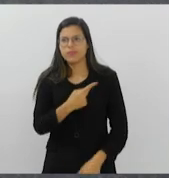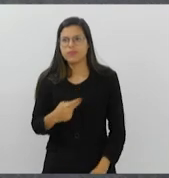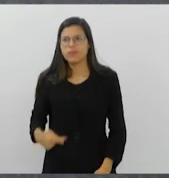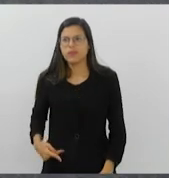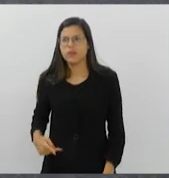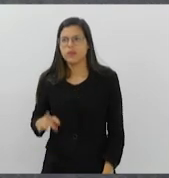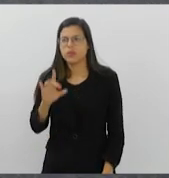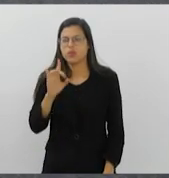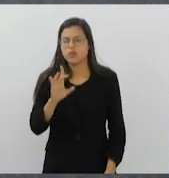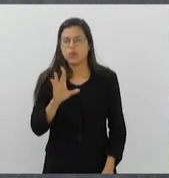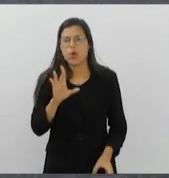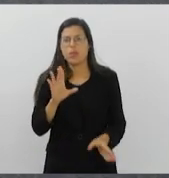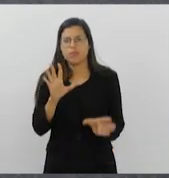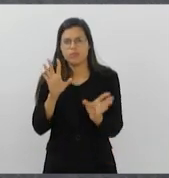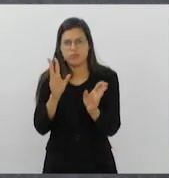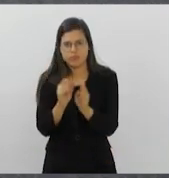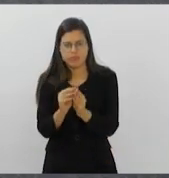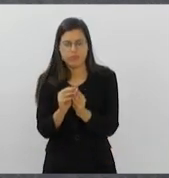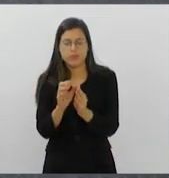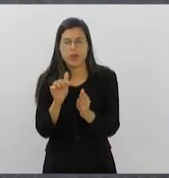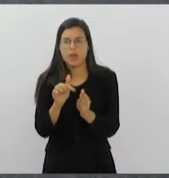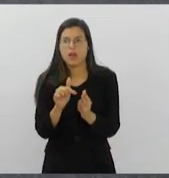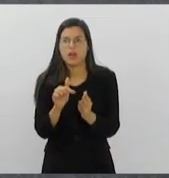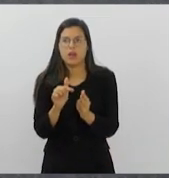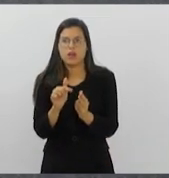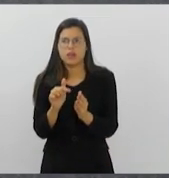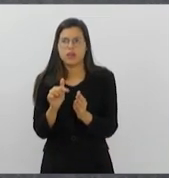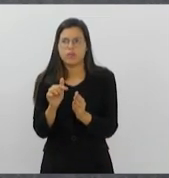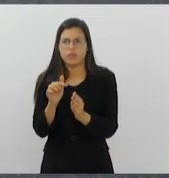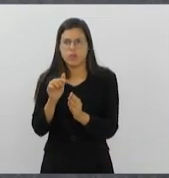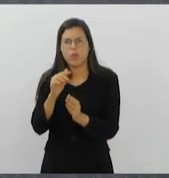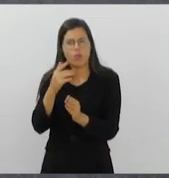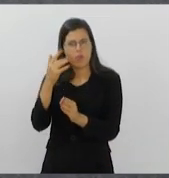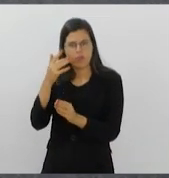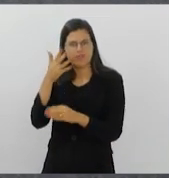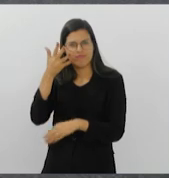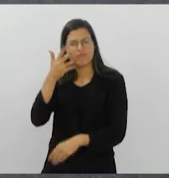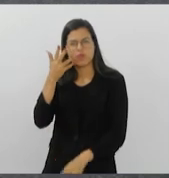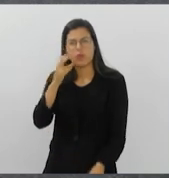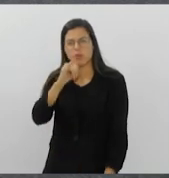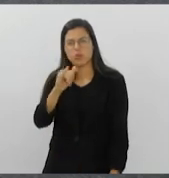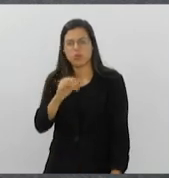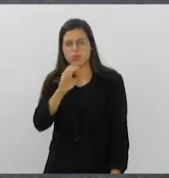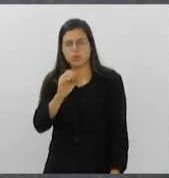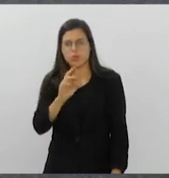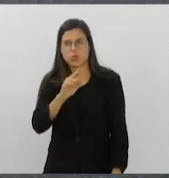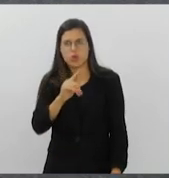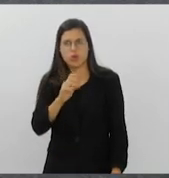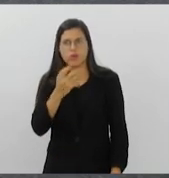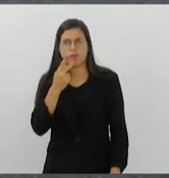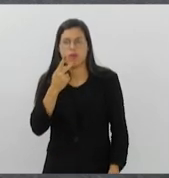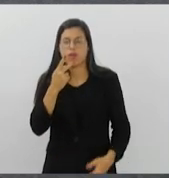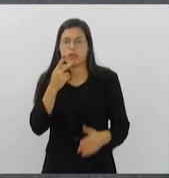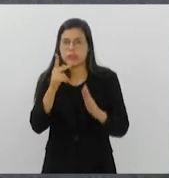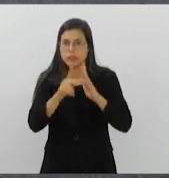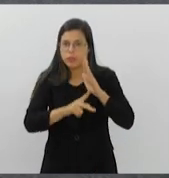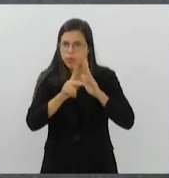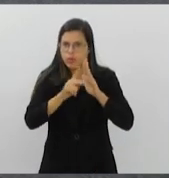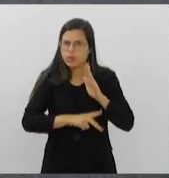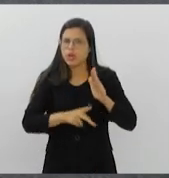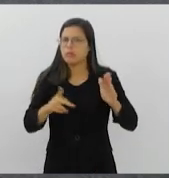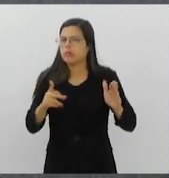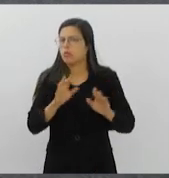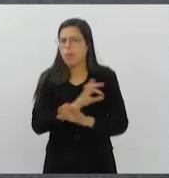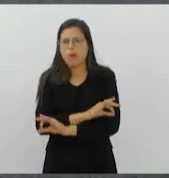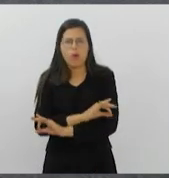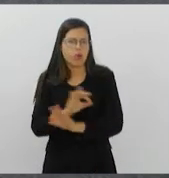corroborar aí com a fala do Jorge Felipe Neto, dizer que realmente esse projeto é sensacional. Ele é